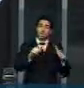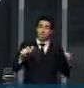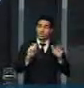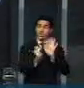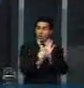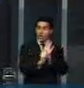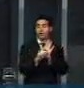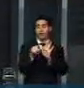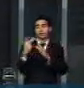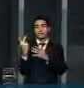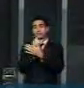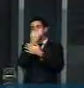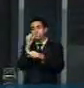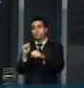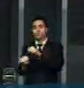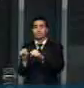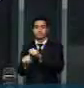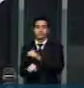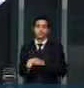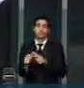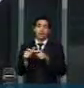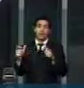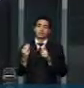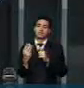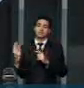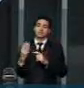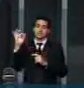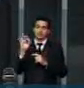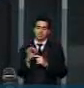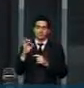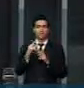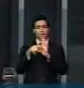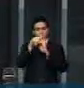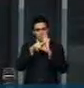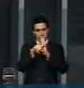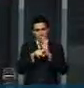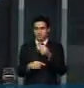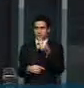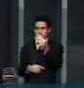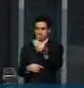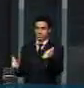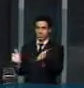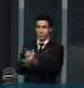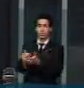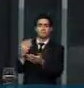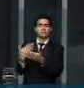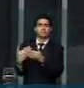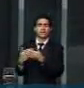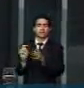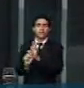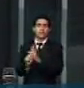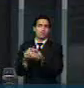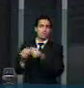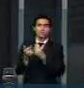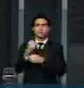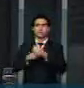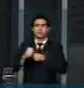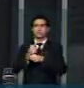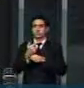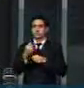que mencionamos foi apresentada à Comissão de Estudos sobre Drogas em 2011 e teve como base